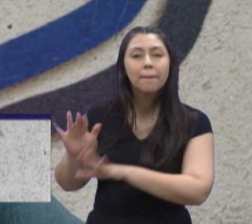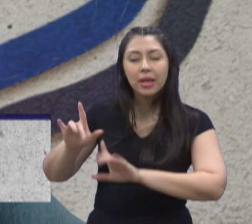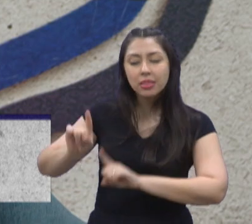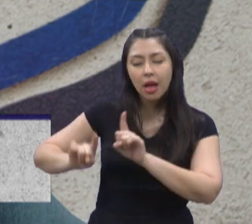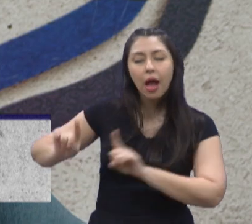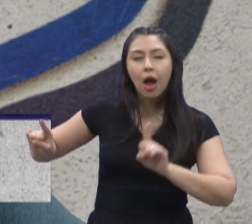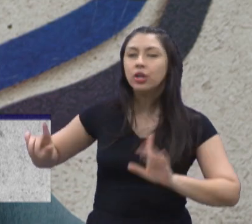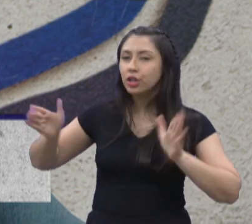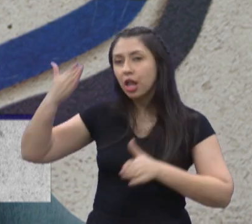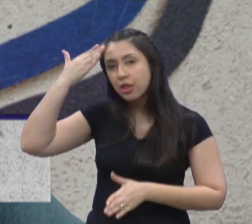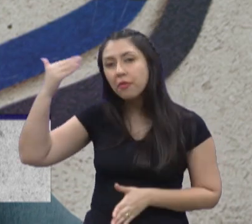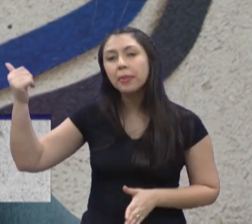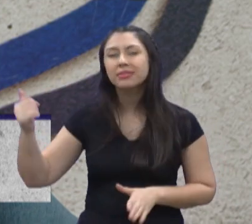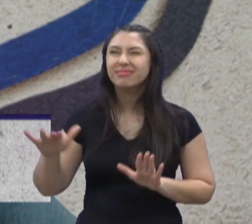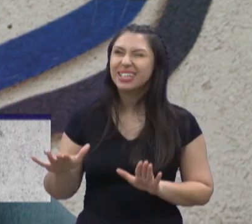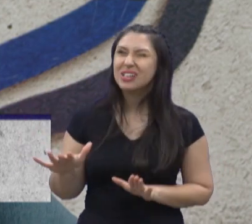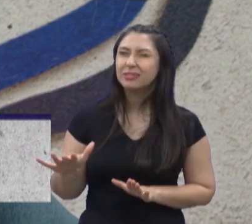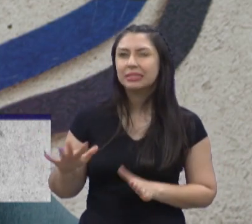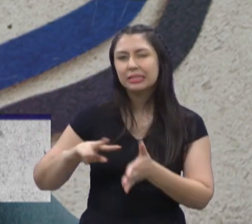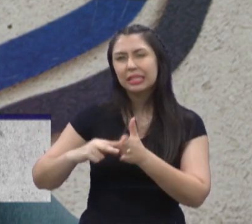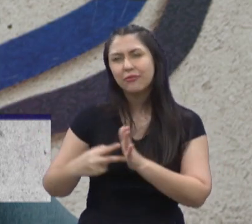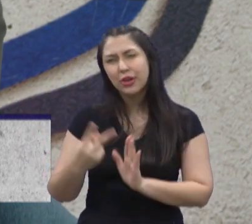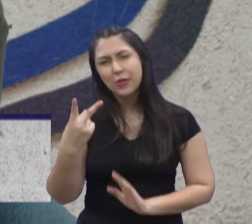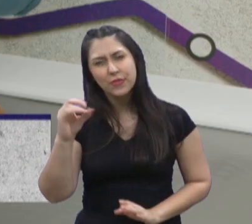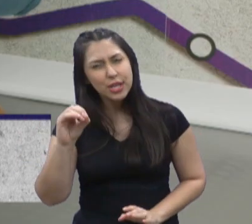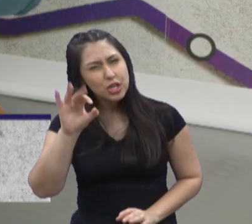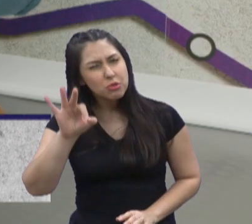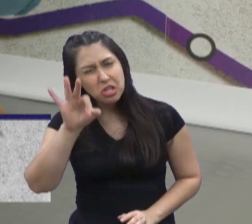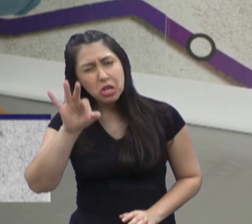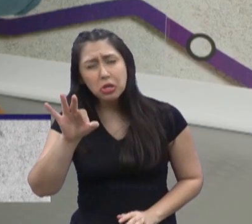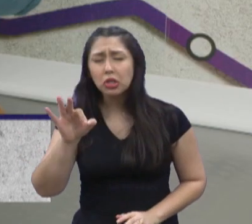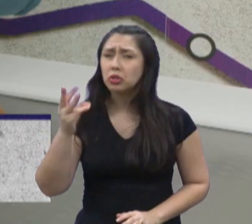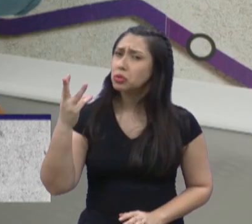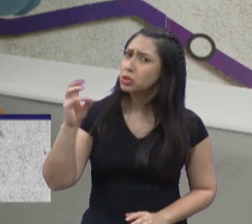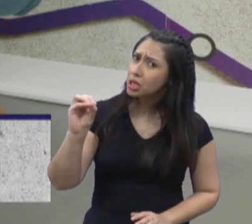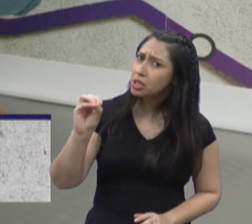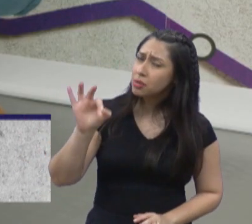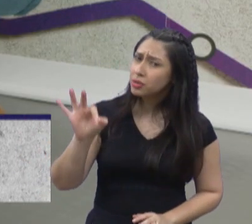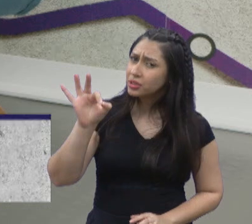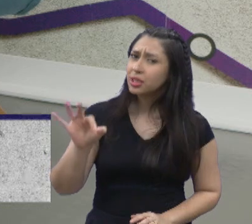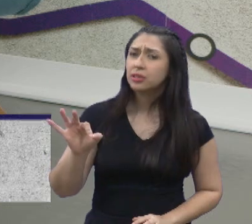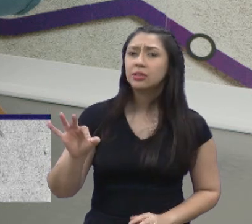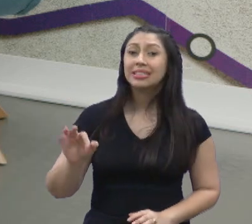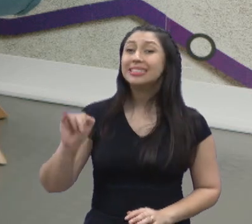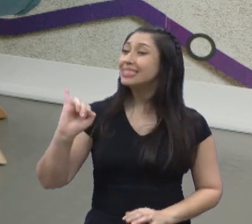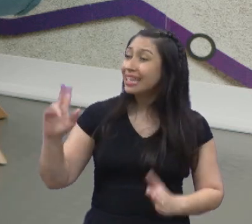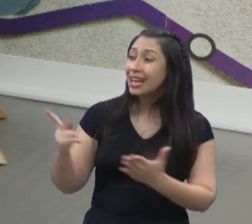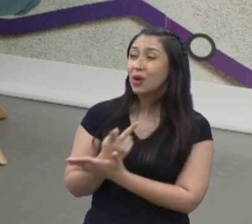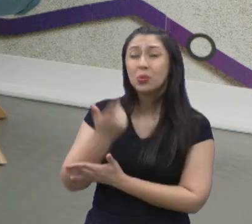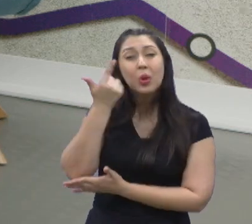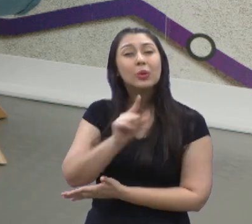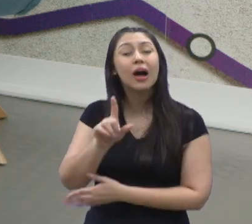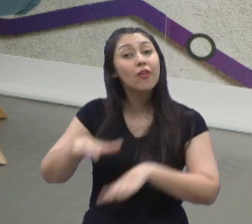cada 10. Então, a gente está falando de 20% e 30%, né? Se espera já esse. Se não tiver isso, então pode ser problema no processo, pode